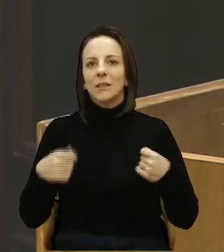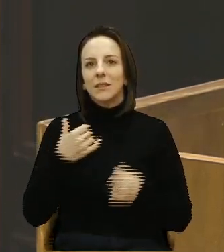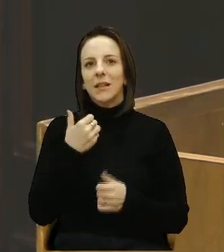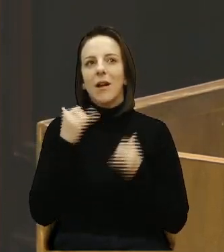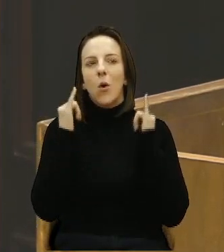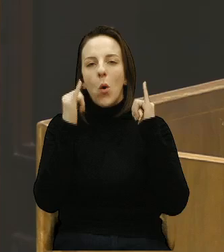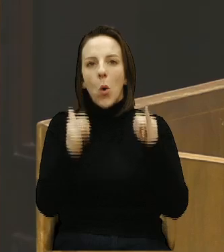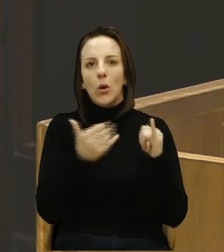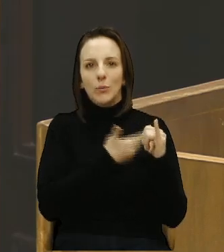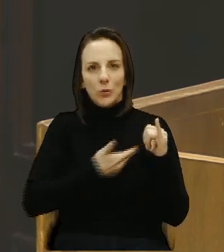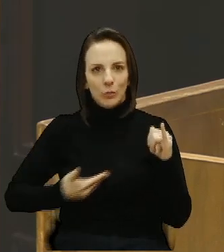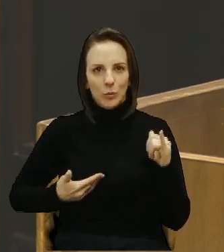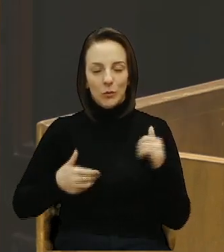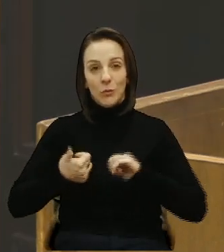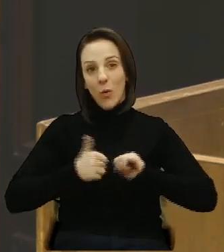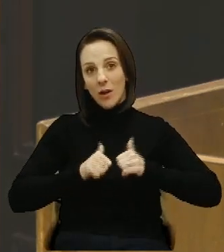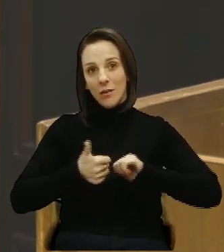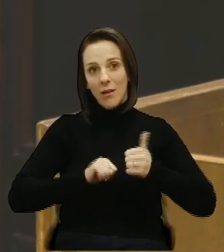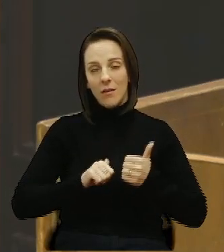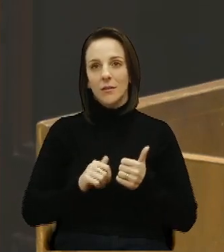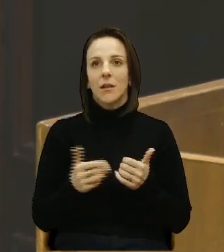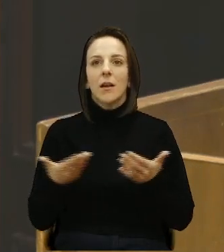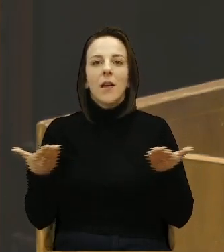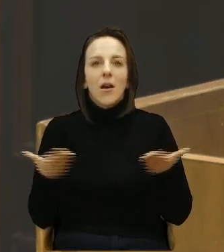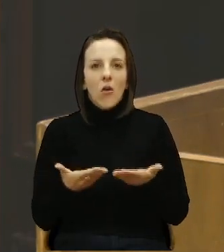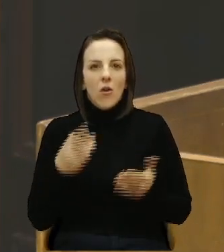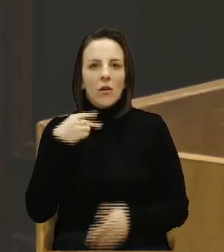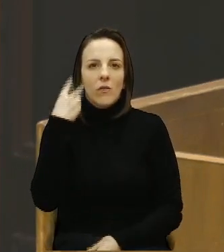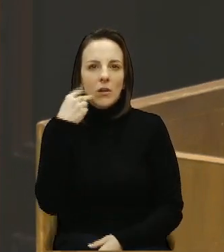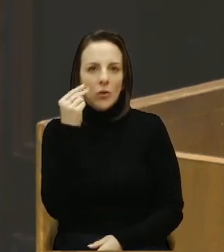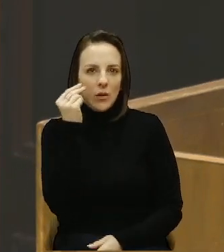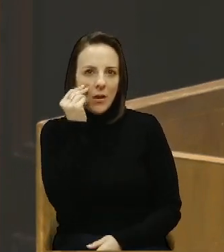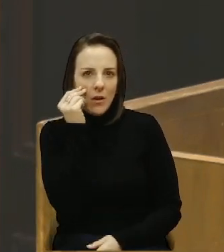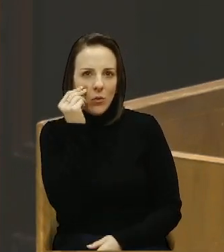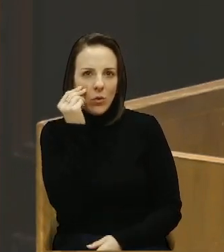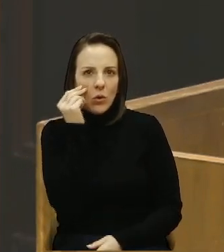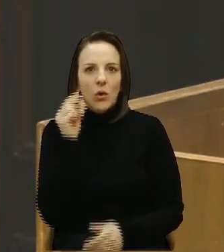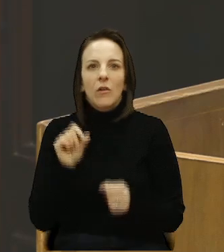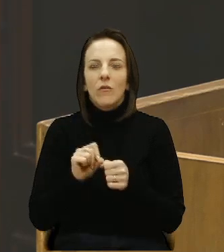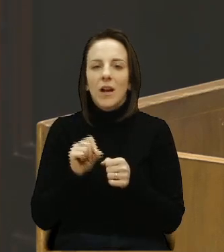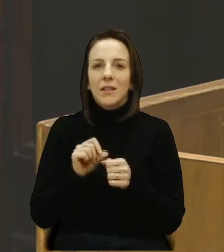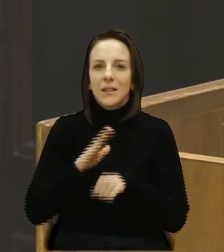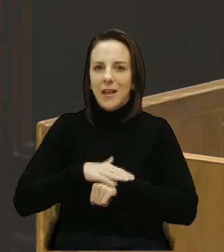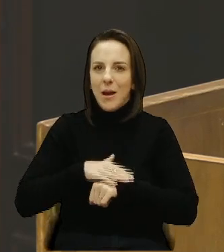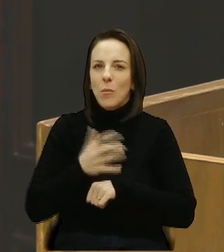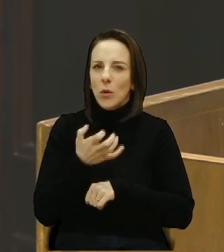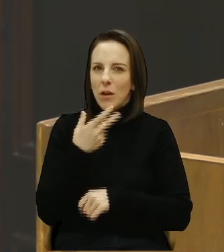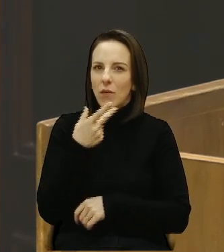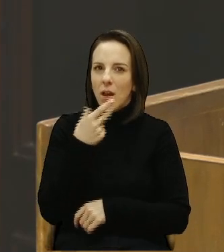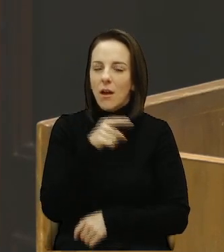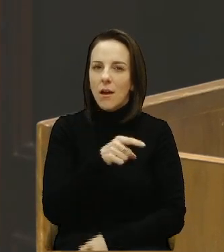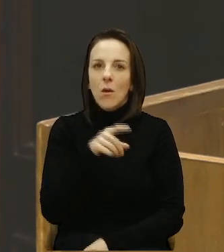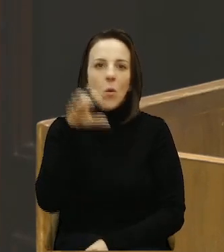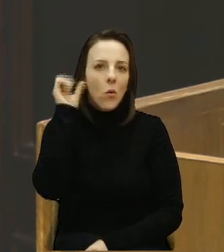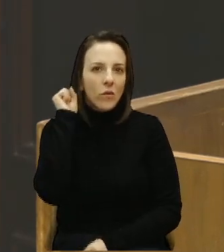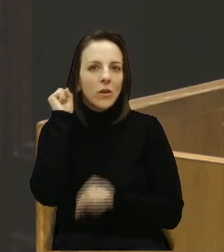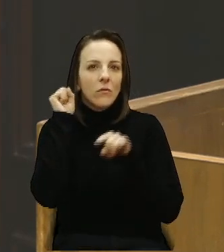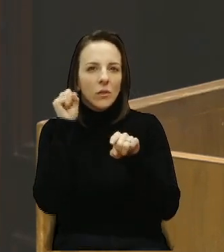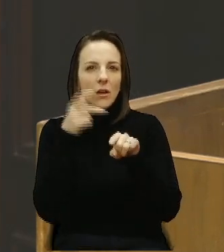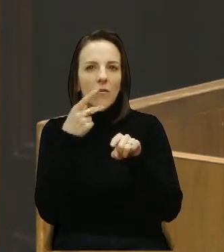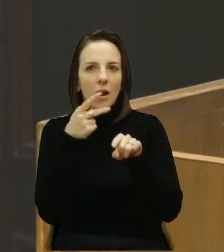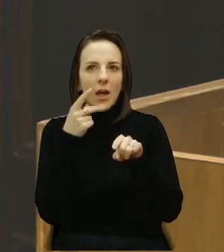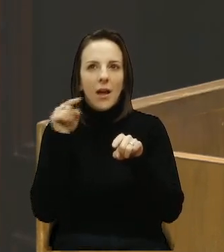E por fim, vereador Iago, faz tempo que eu queria lhe dizer isso. Eu ouvi uma fala do senhor aqui sobre a questão dos